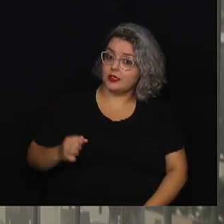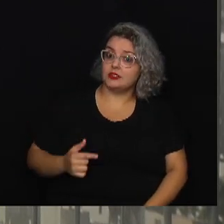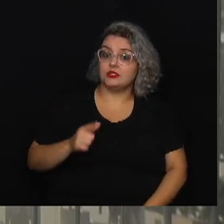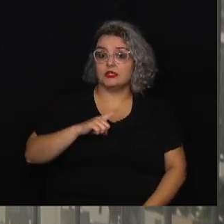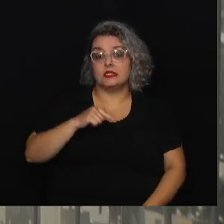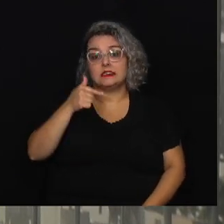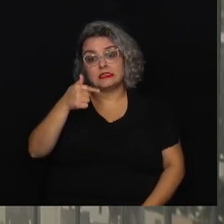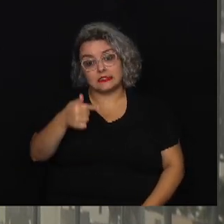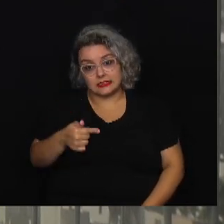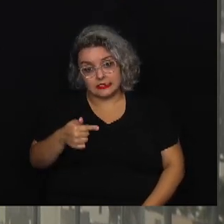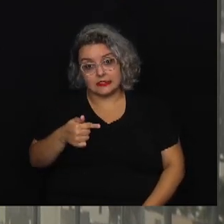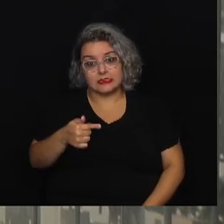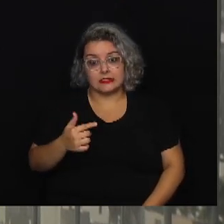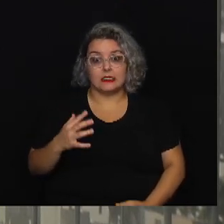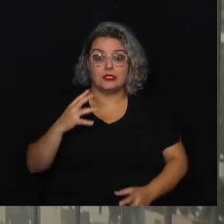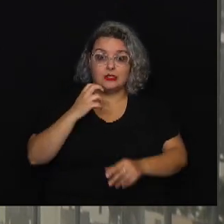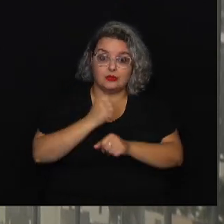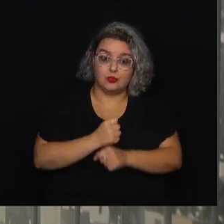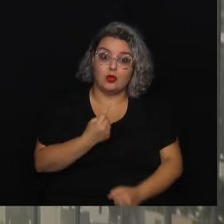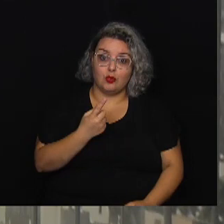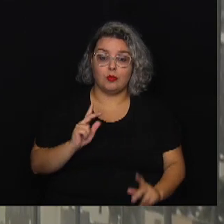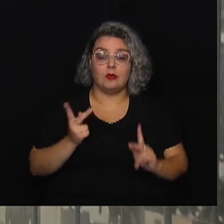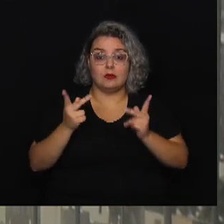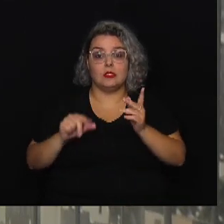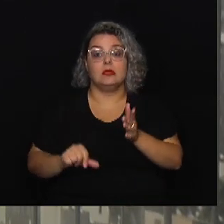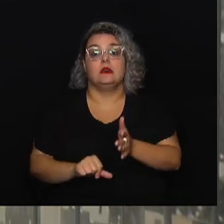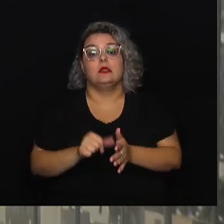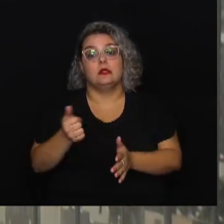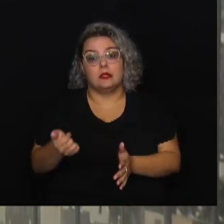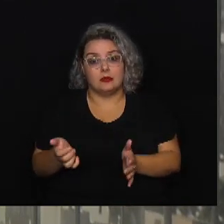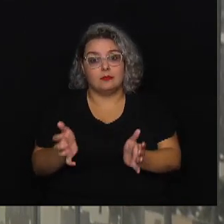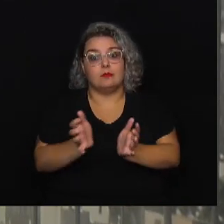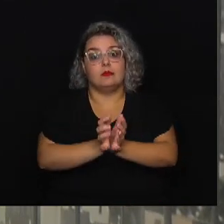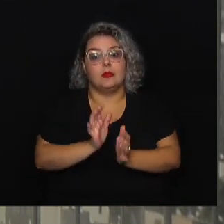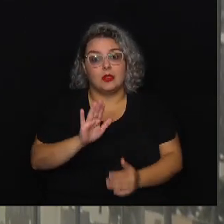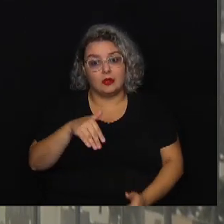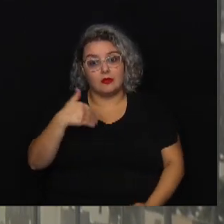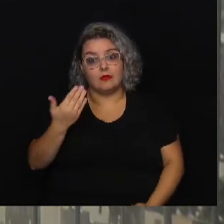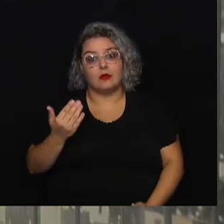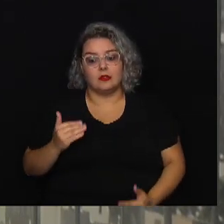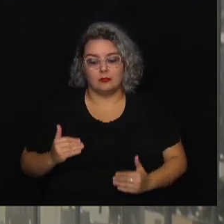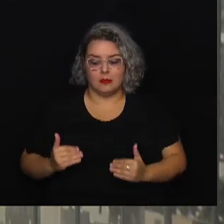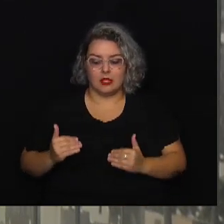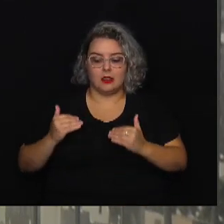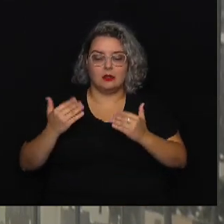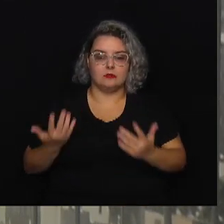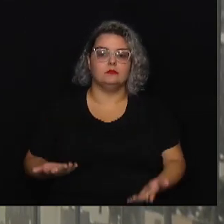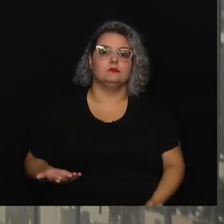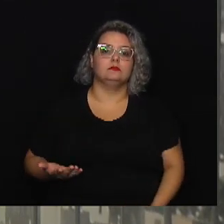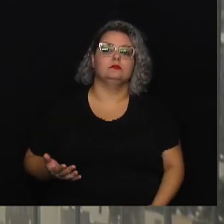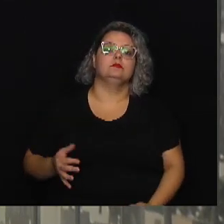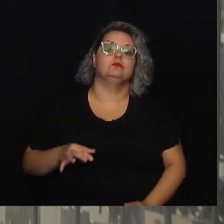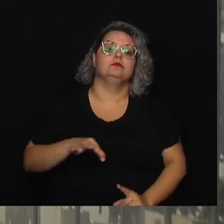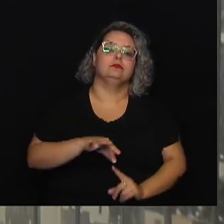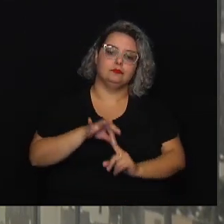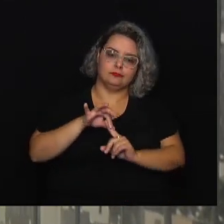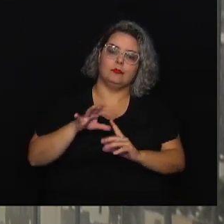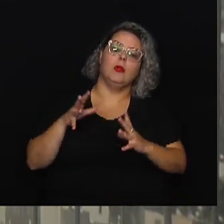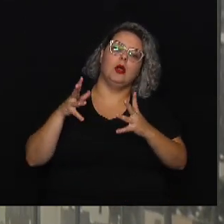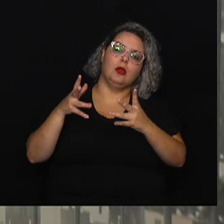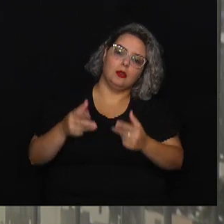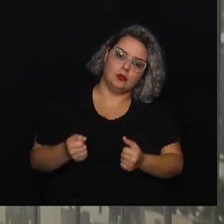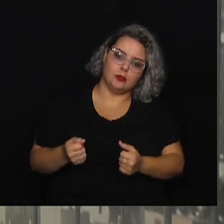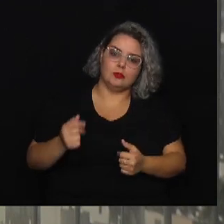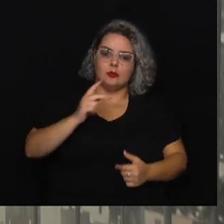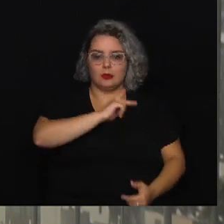vitória em toda a competição e é a primeira equipe fora da zona de rebaixamento, então o favoritismo está todo com a